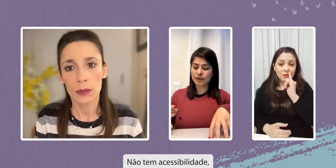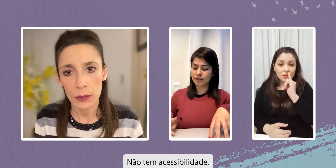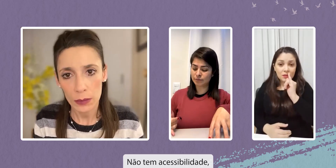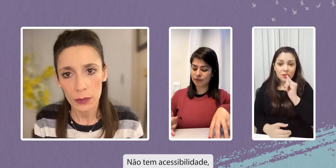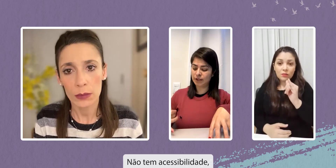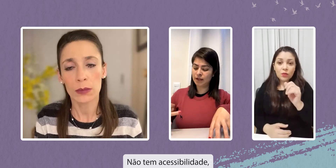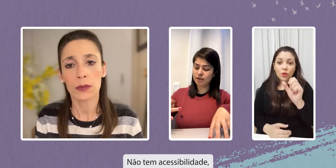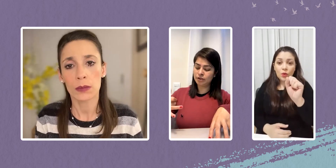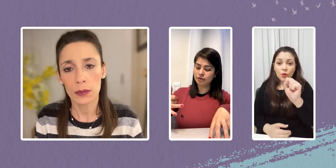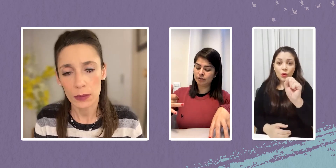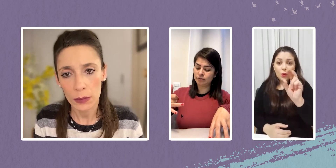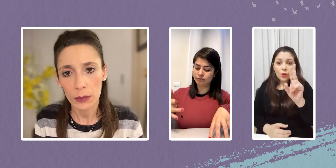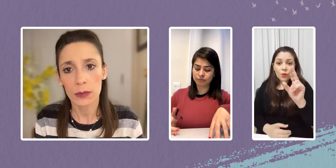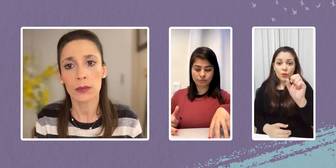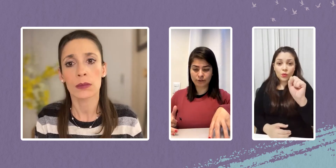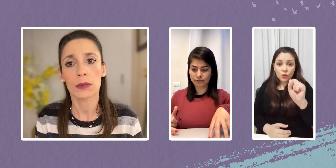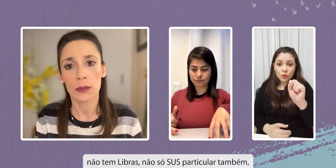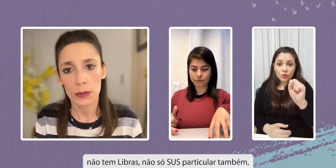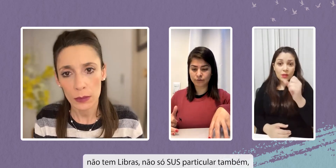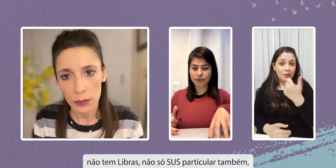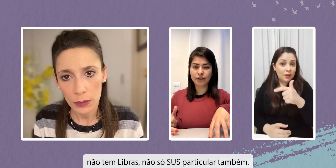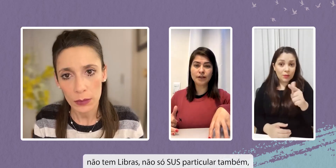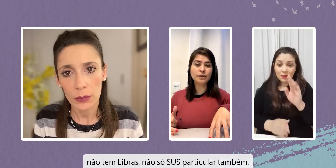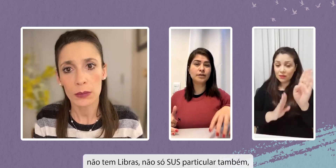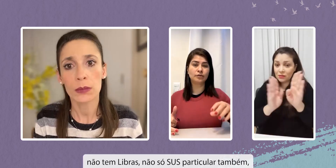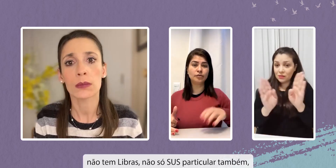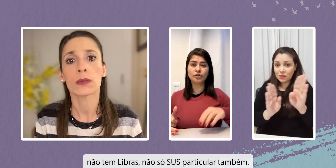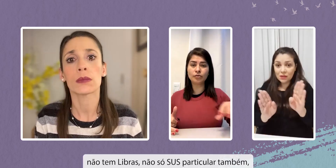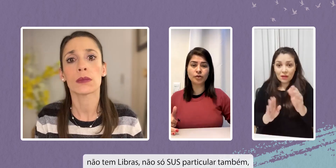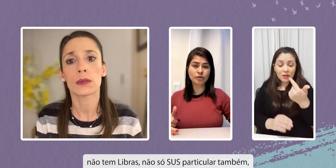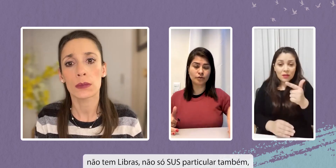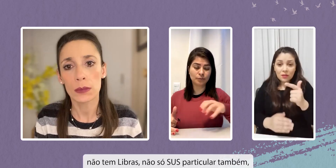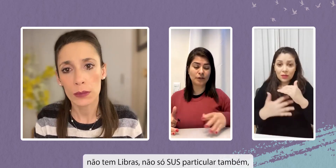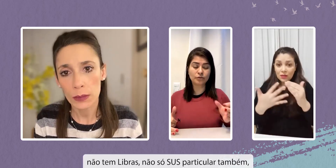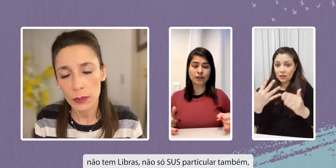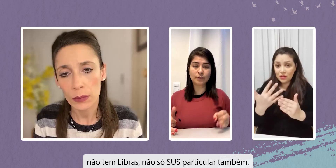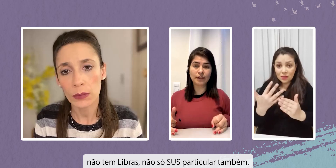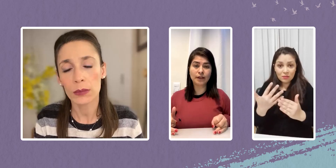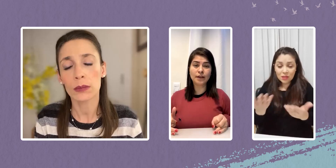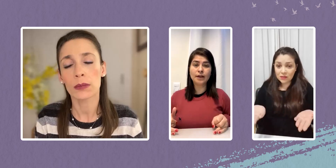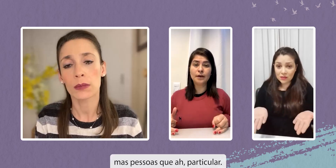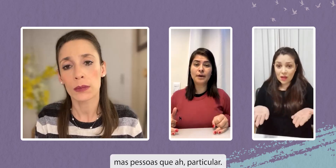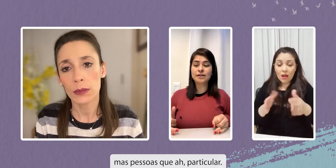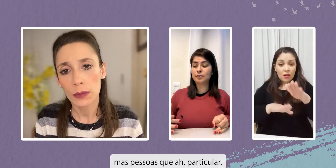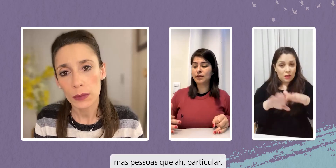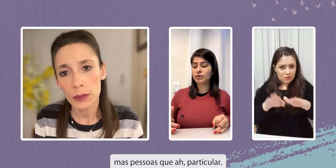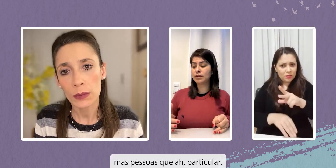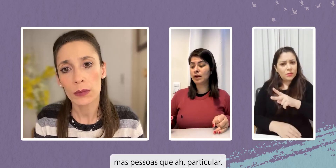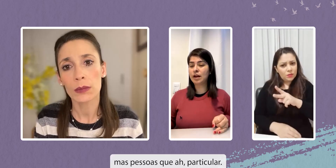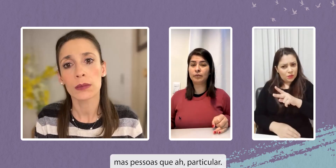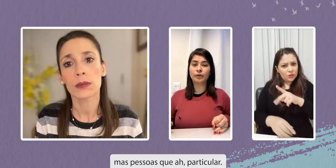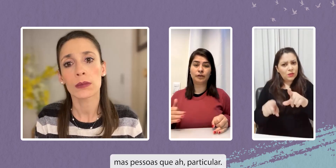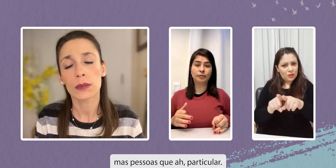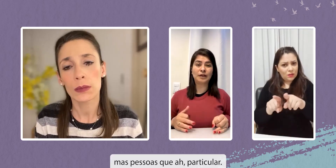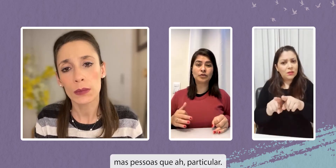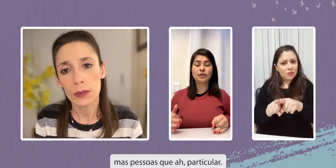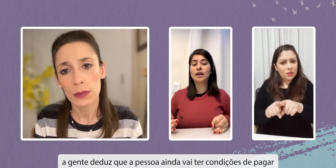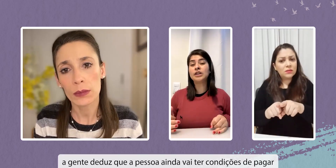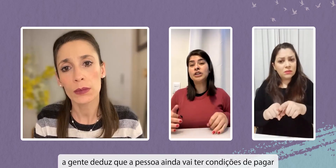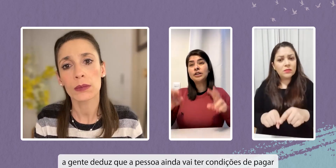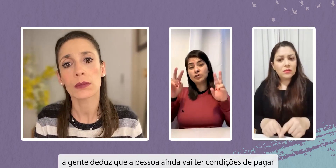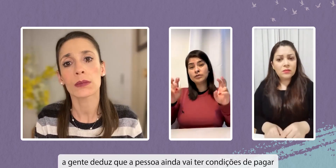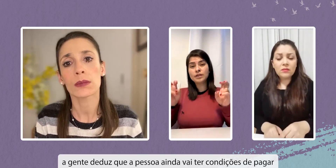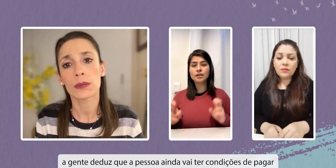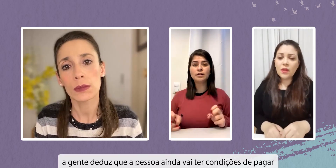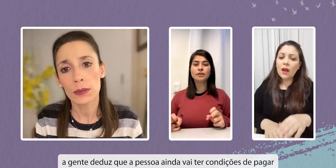Não tem acessibilidade, não tem Libras, não só SUS, particular também. Mas pessoas que, particular,